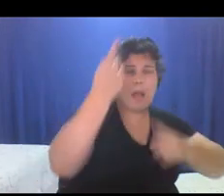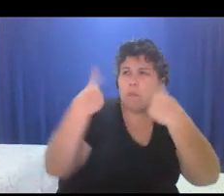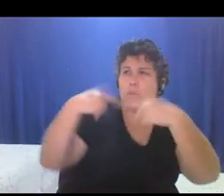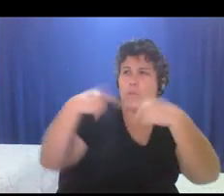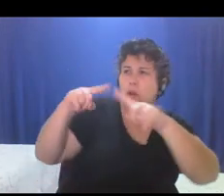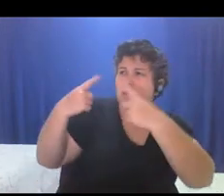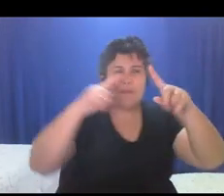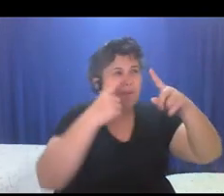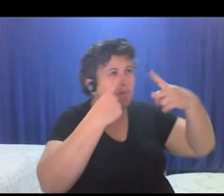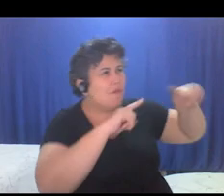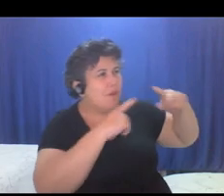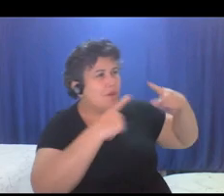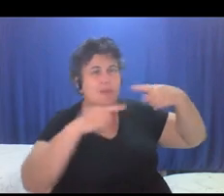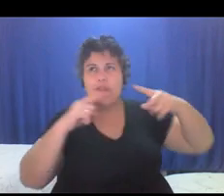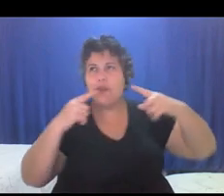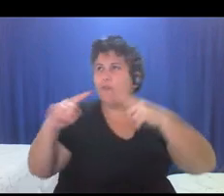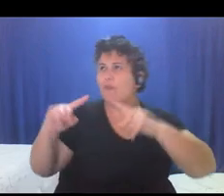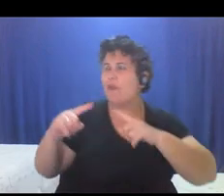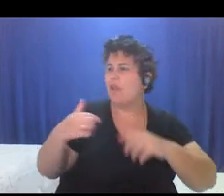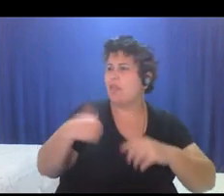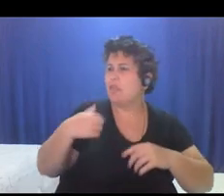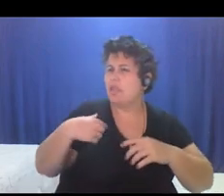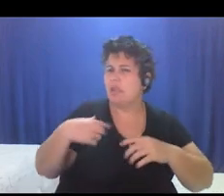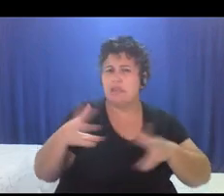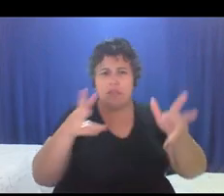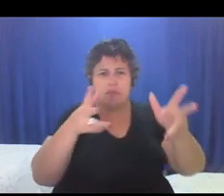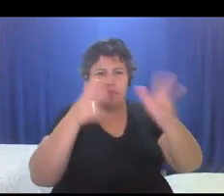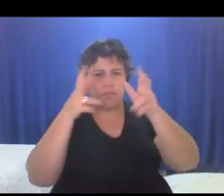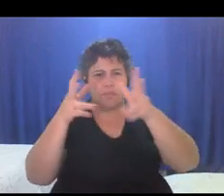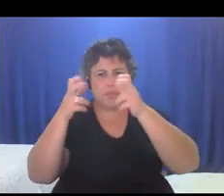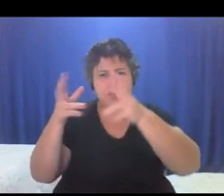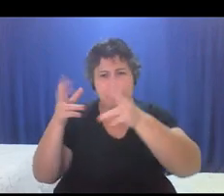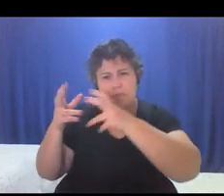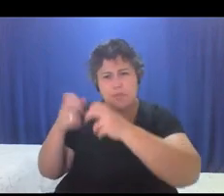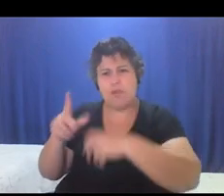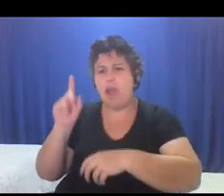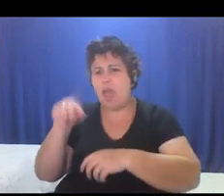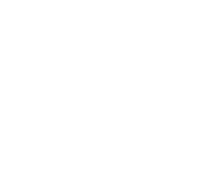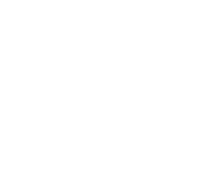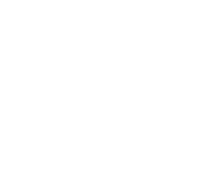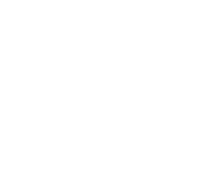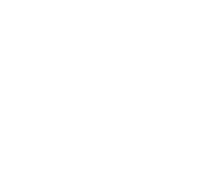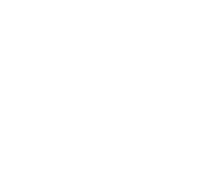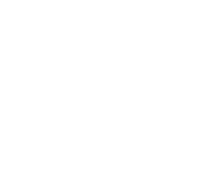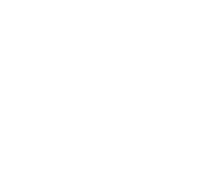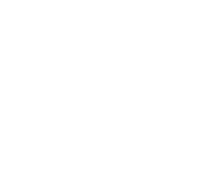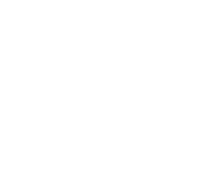Então, acho que é isso, né, Ju? Um pouquinho da paixão que a gente queria passar por aqui.